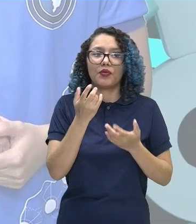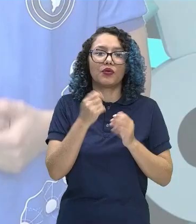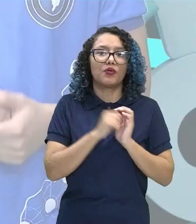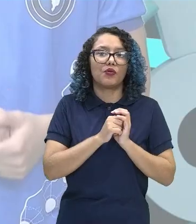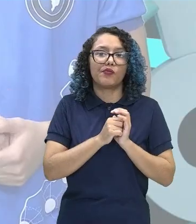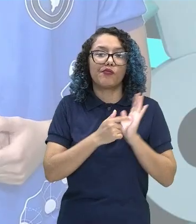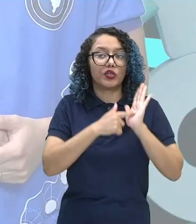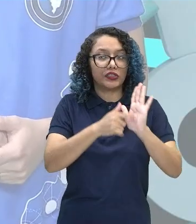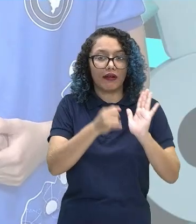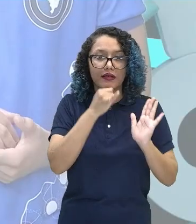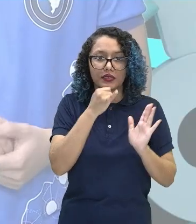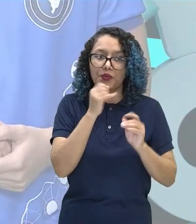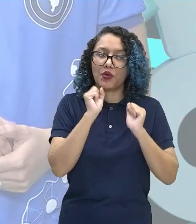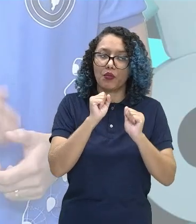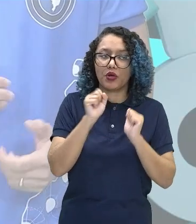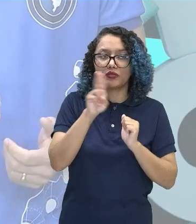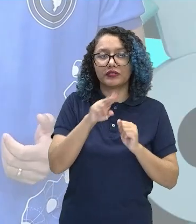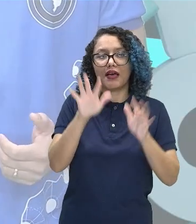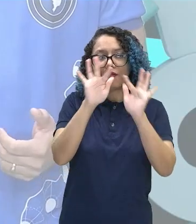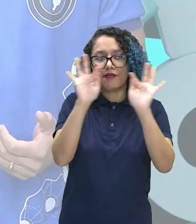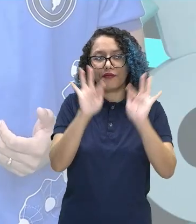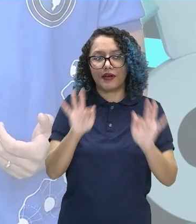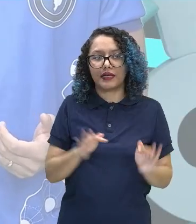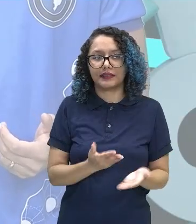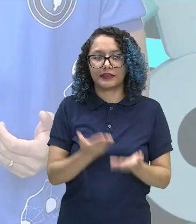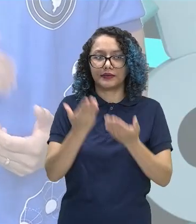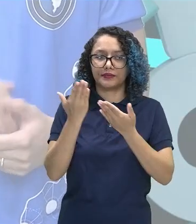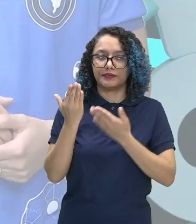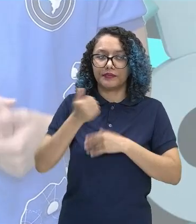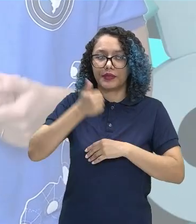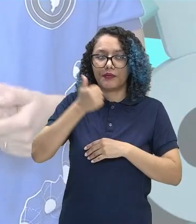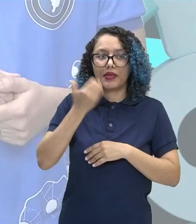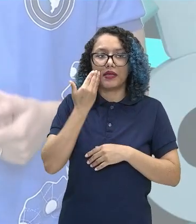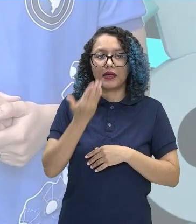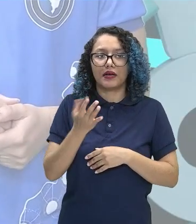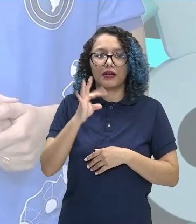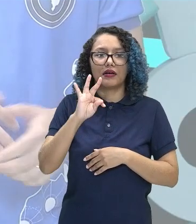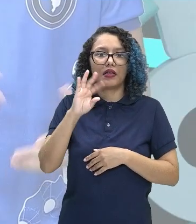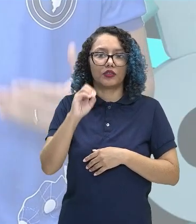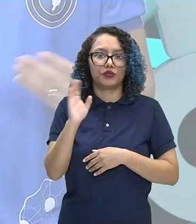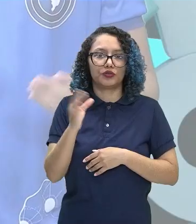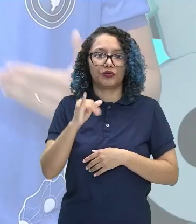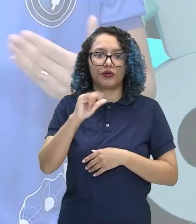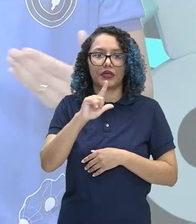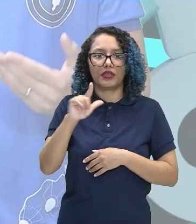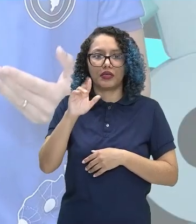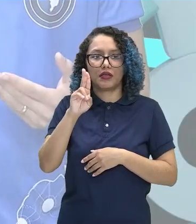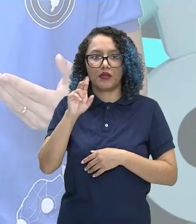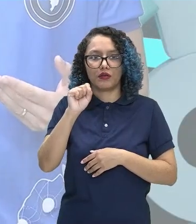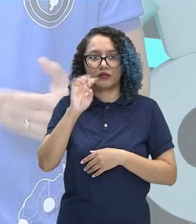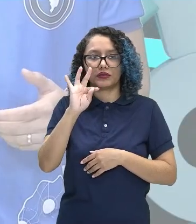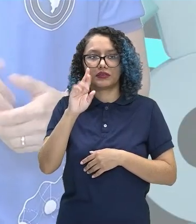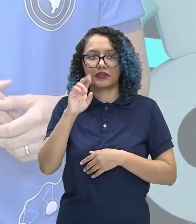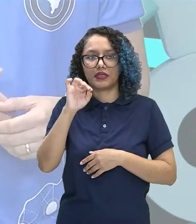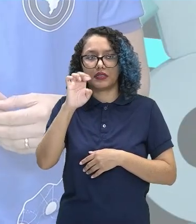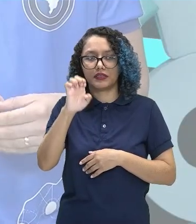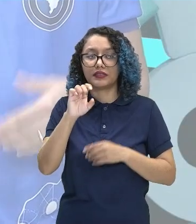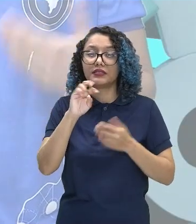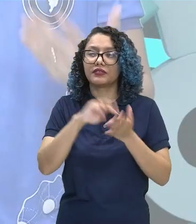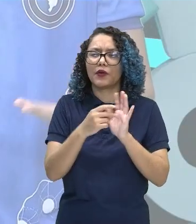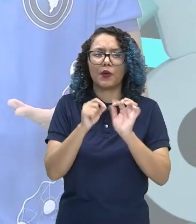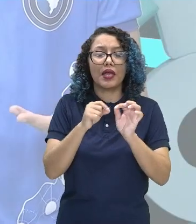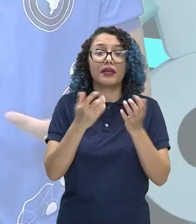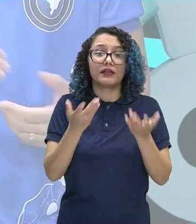pode usar essas expressões aqui. To illustrate, to illustrate. Então, para ilustrar, então se você